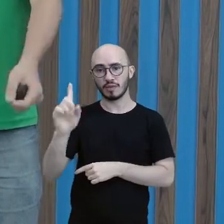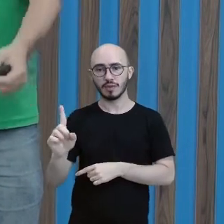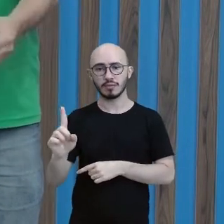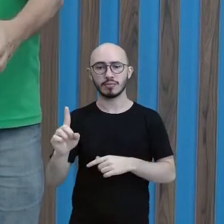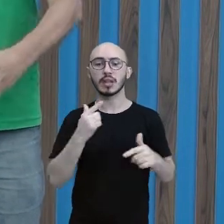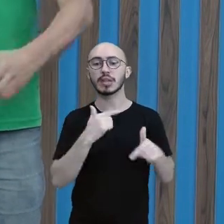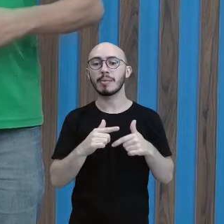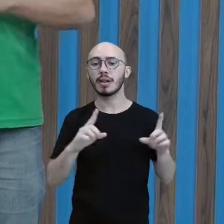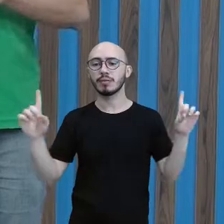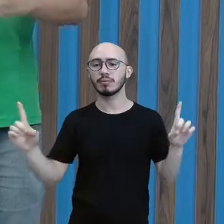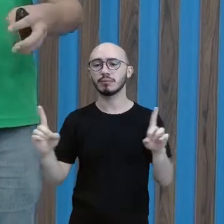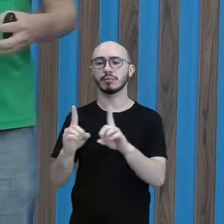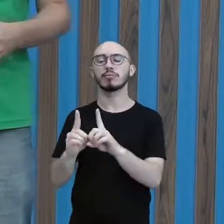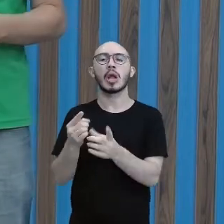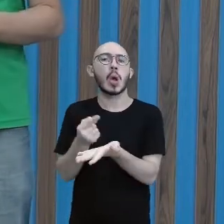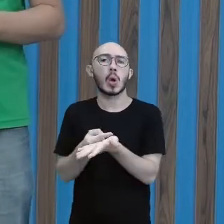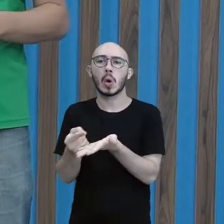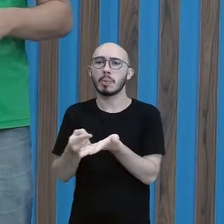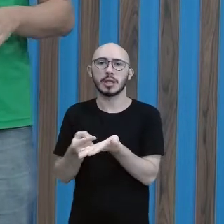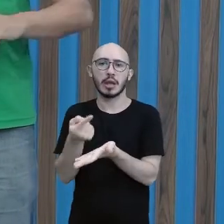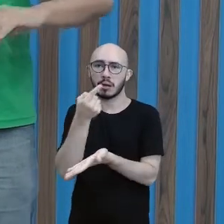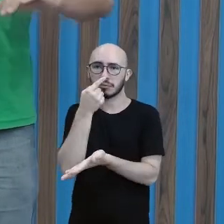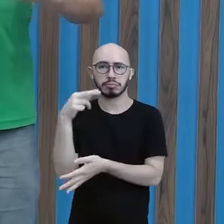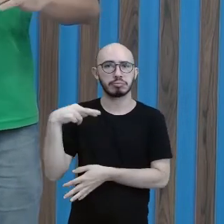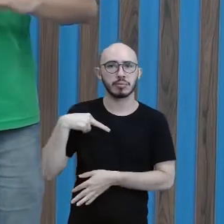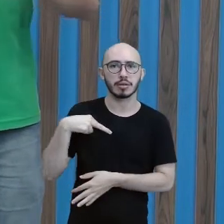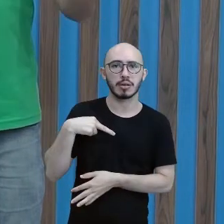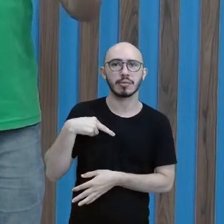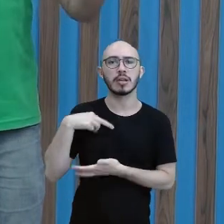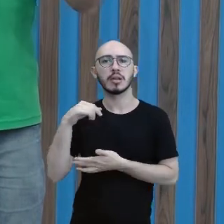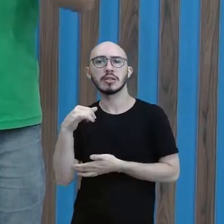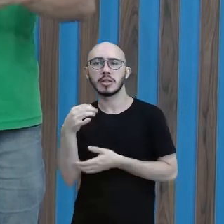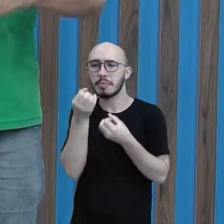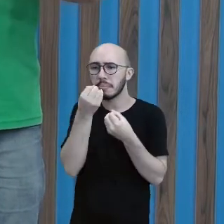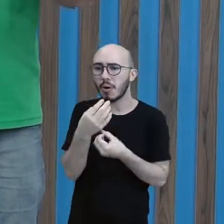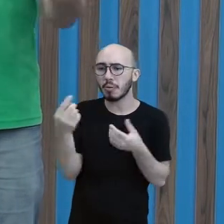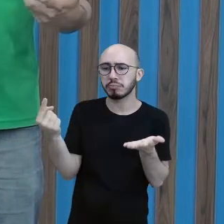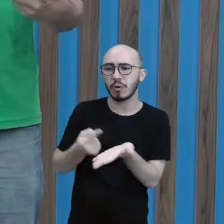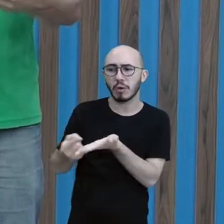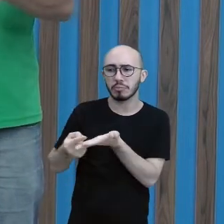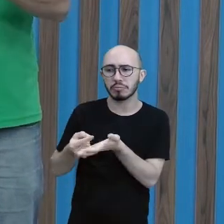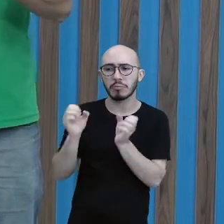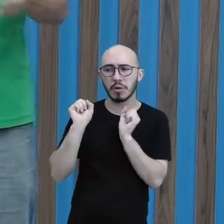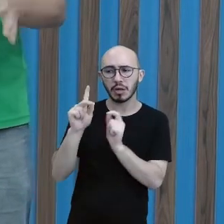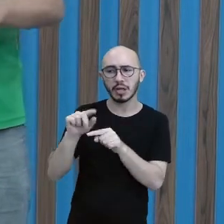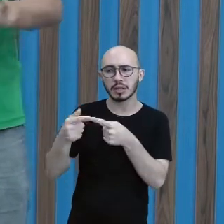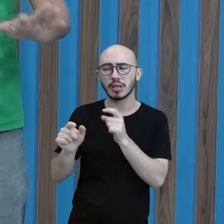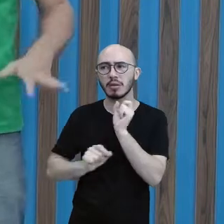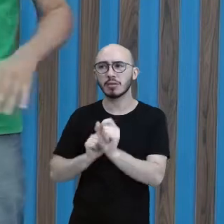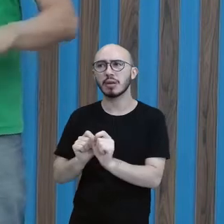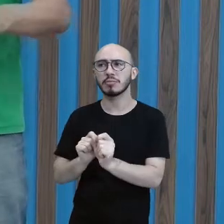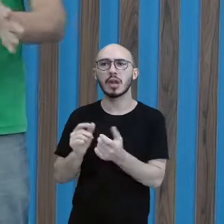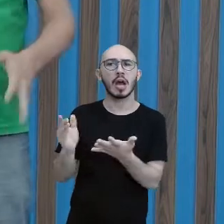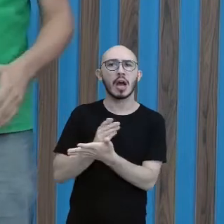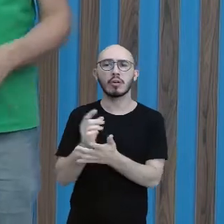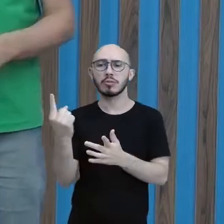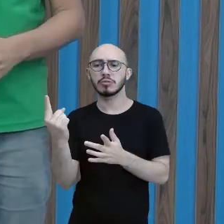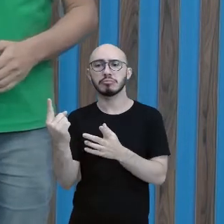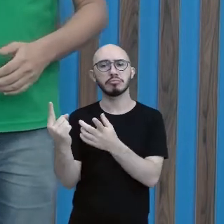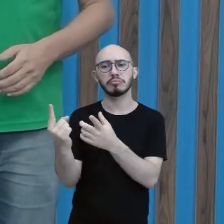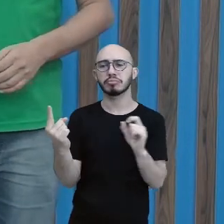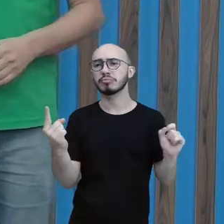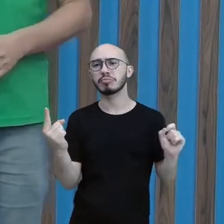faziam um acordo de como seriam essas relações de trabalho. Se tivesse bom para os dois, ótimo. Se não tivesse, um dos dois simplesmente não pegava o emprego e